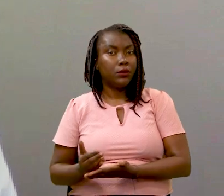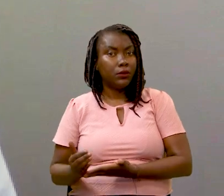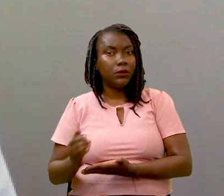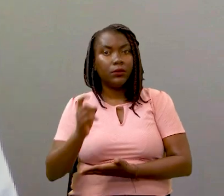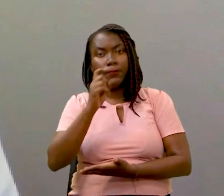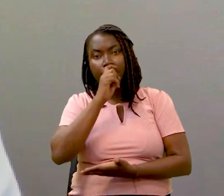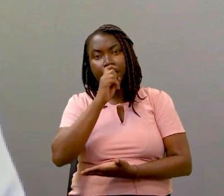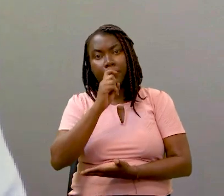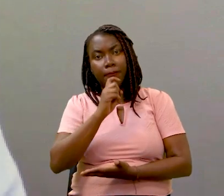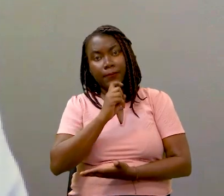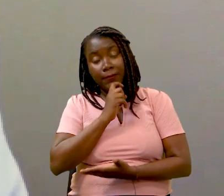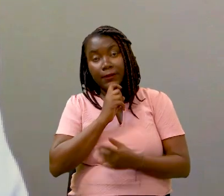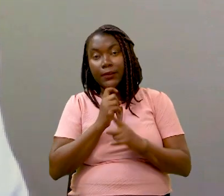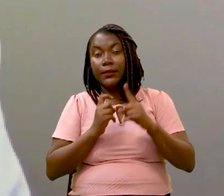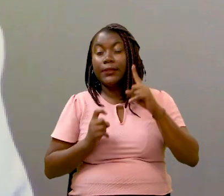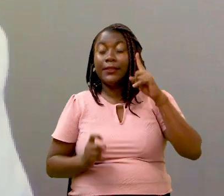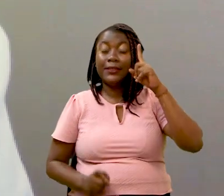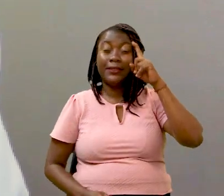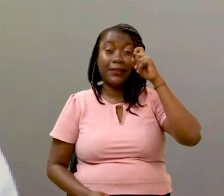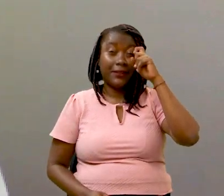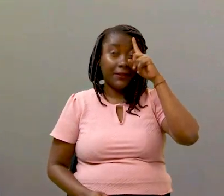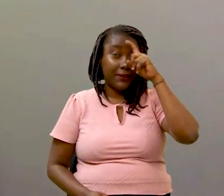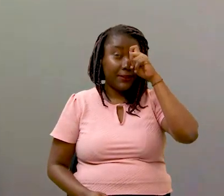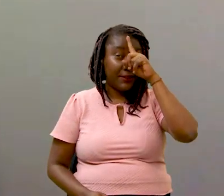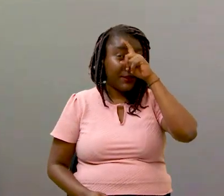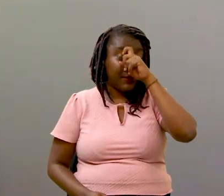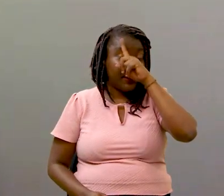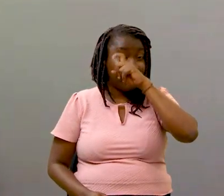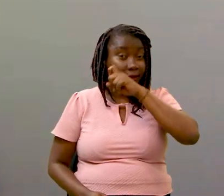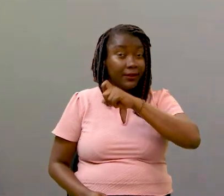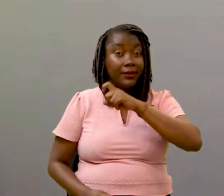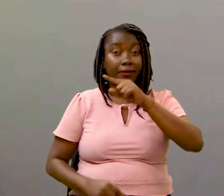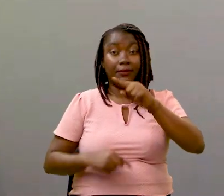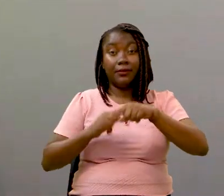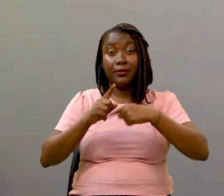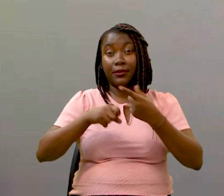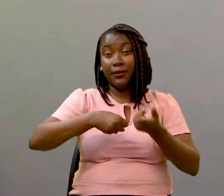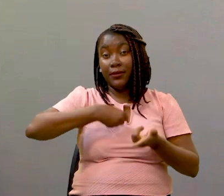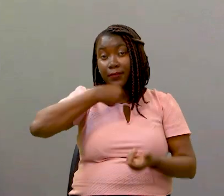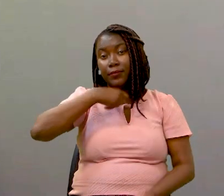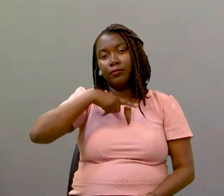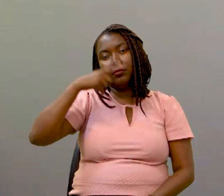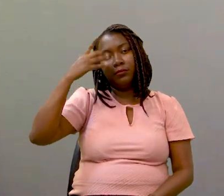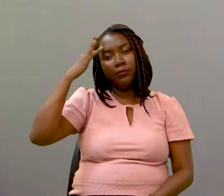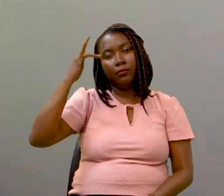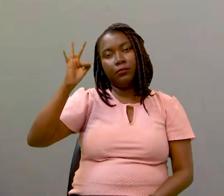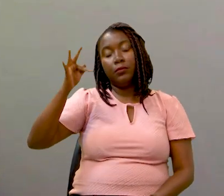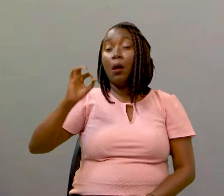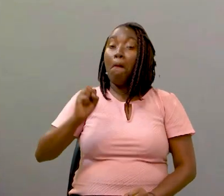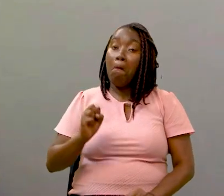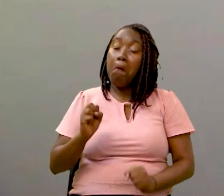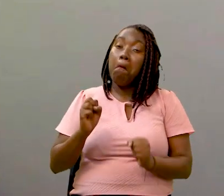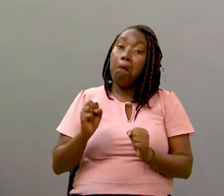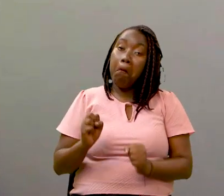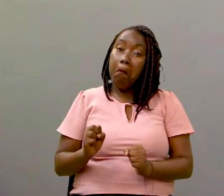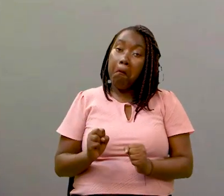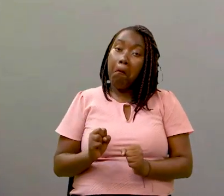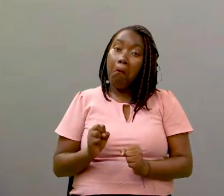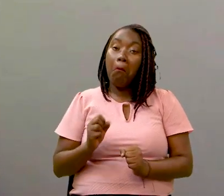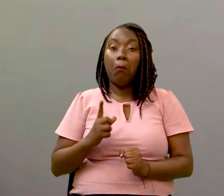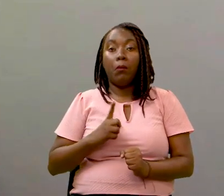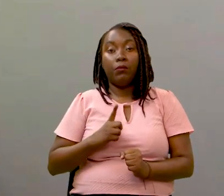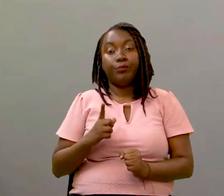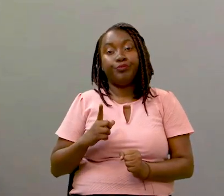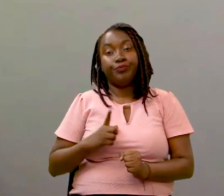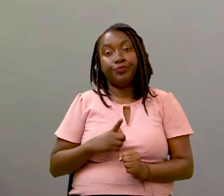na menarca, e é muito raro no climatério você ter dor de cabeça, ter enxaqueca também.